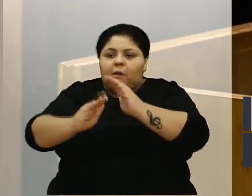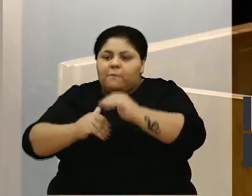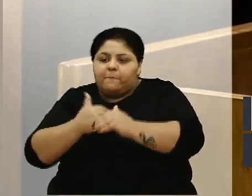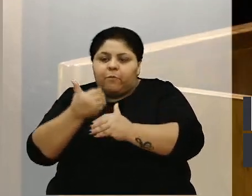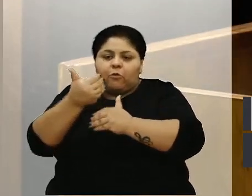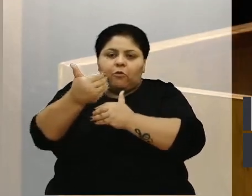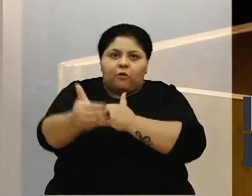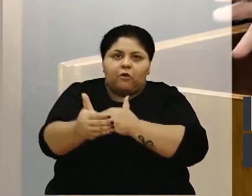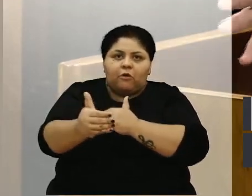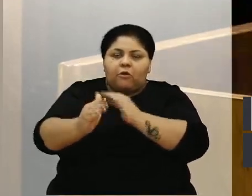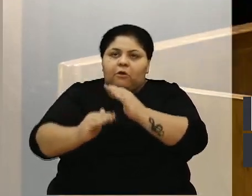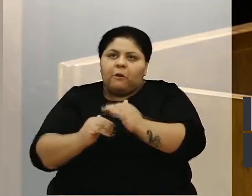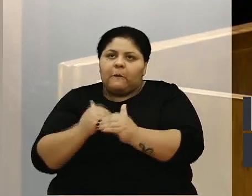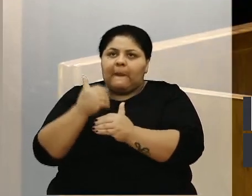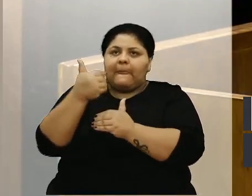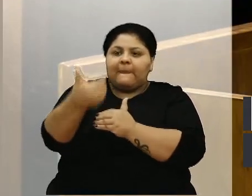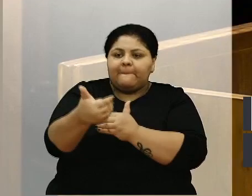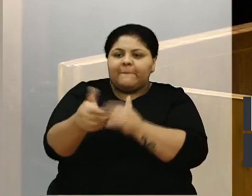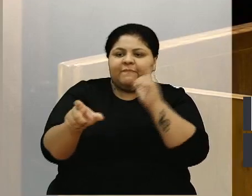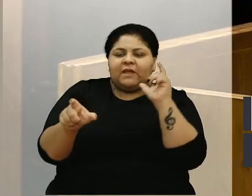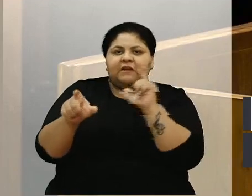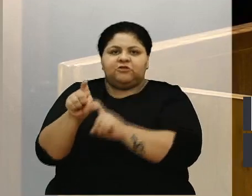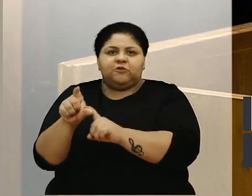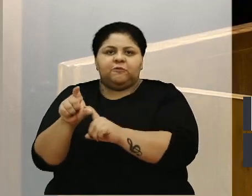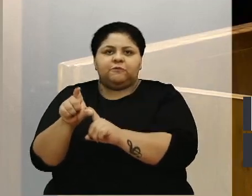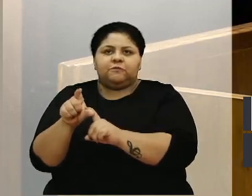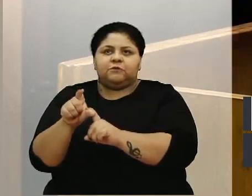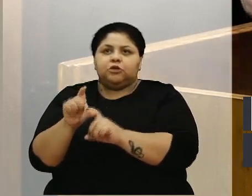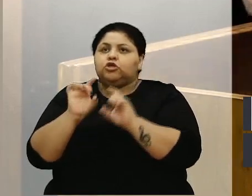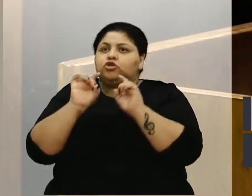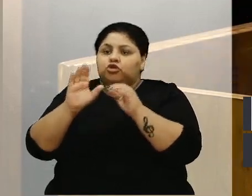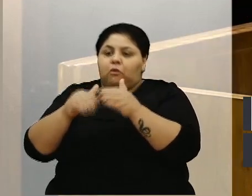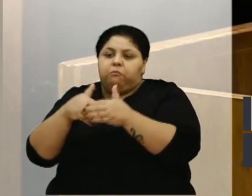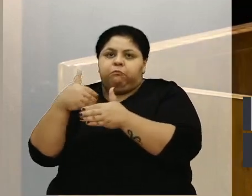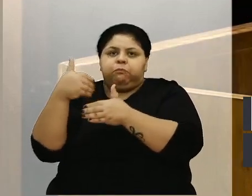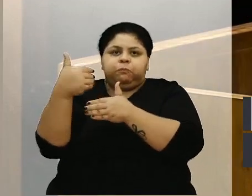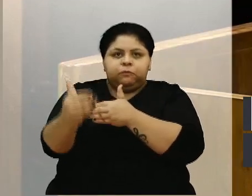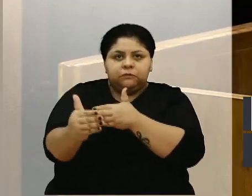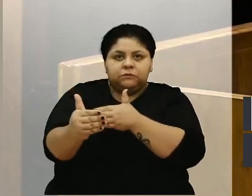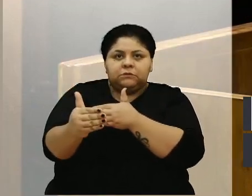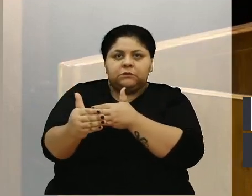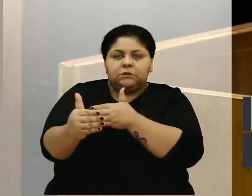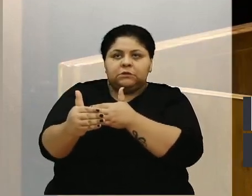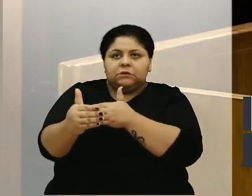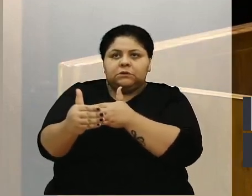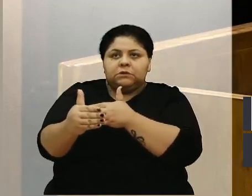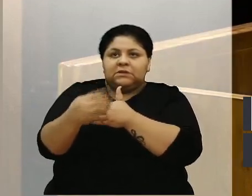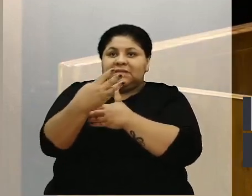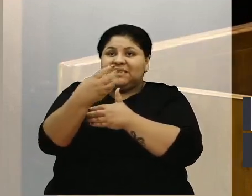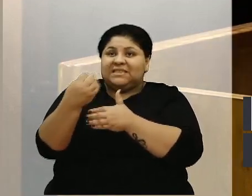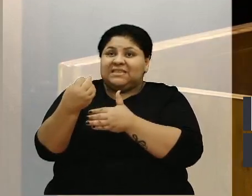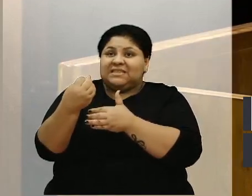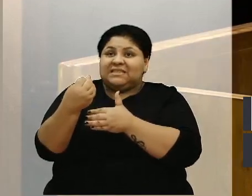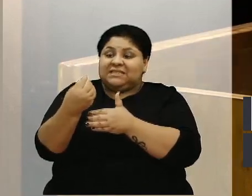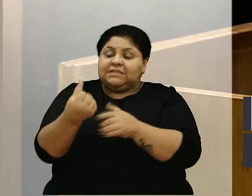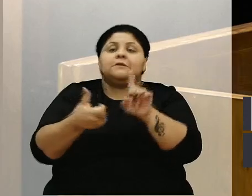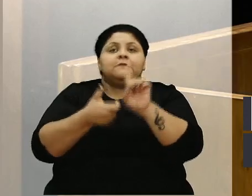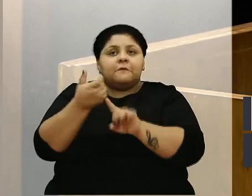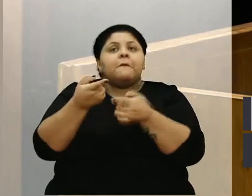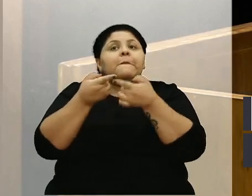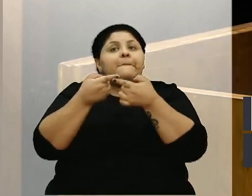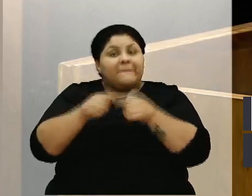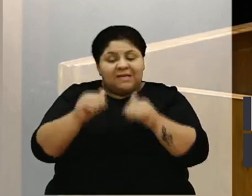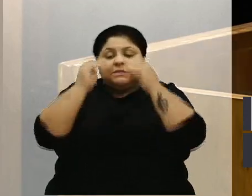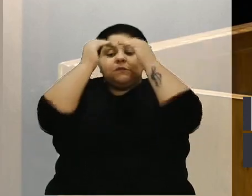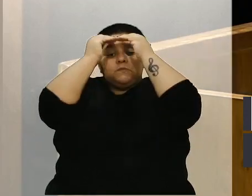postergado, prorrogado a dívida. Vai ser só jogada para daqui 36 meses. Mas vai ter que ser